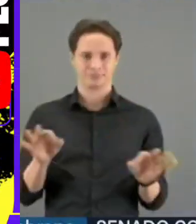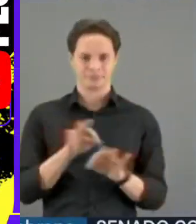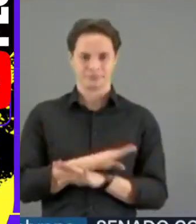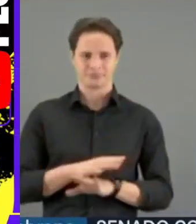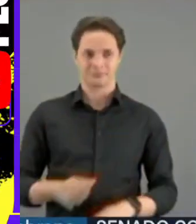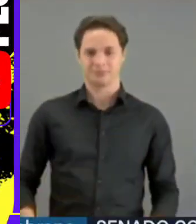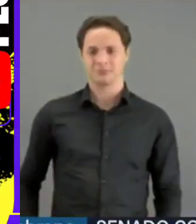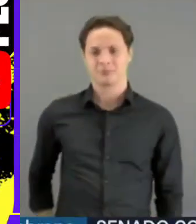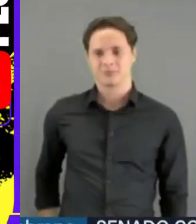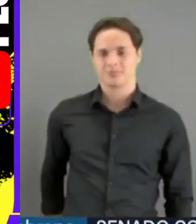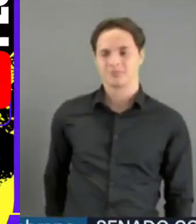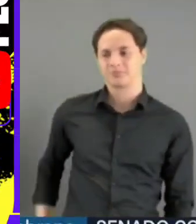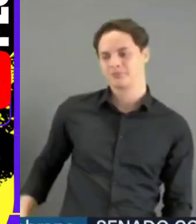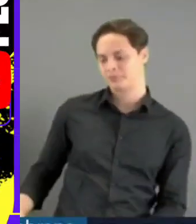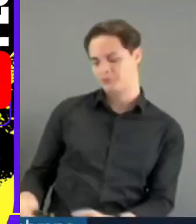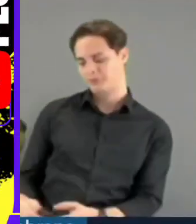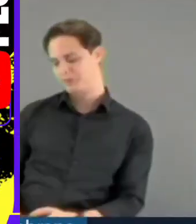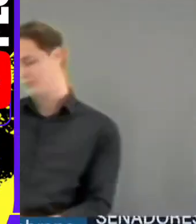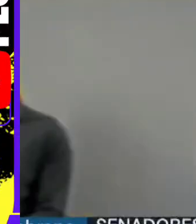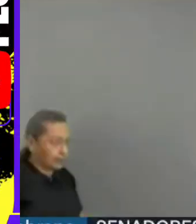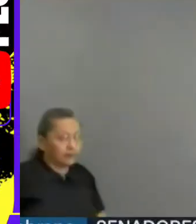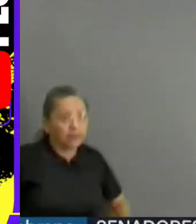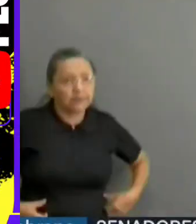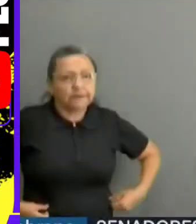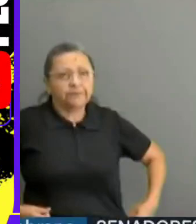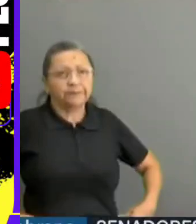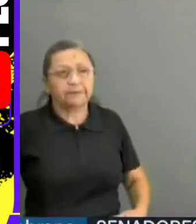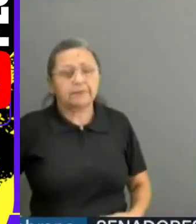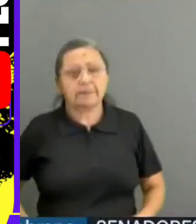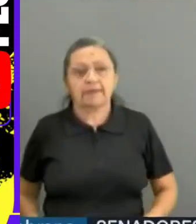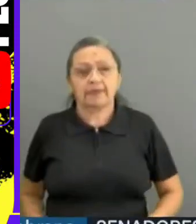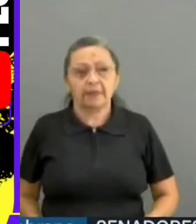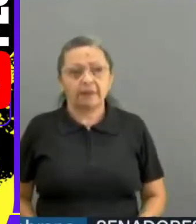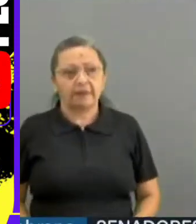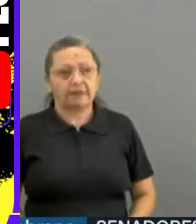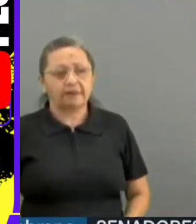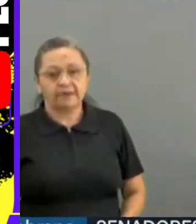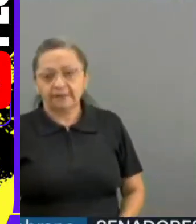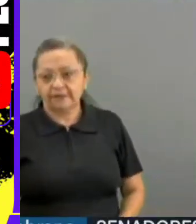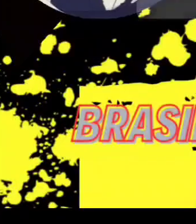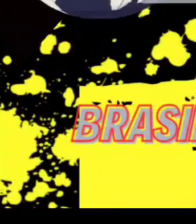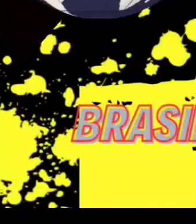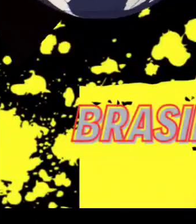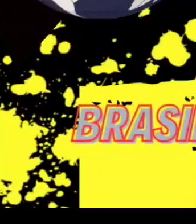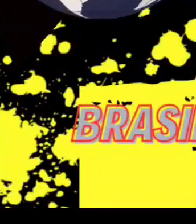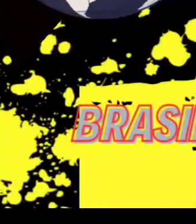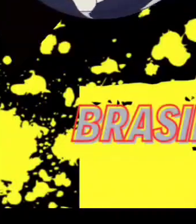Após a palavra do deputado